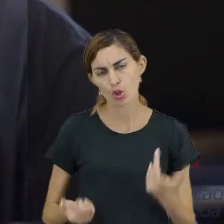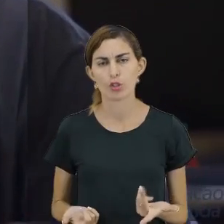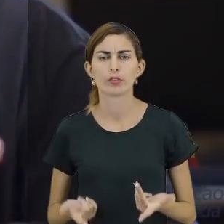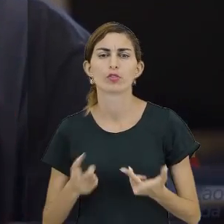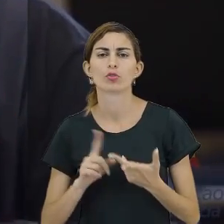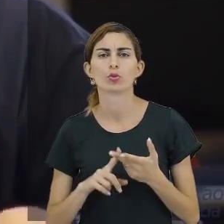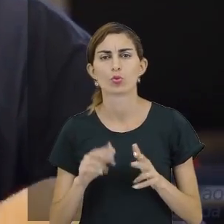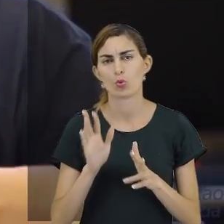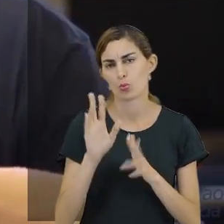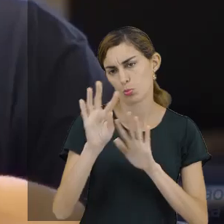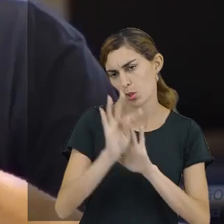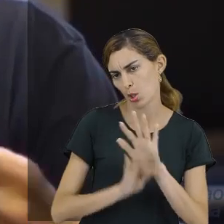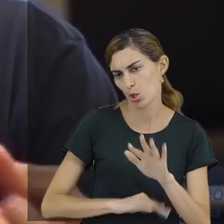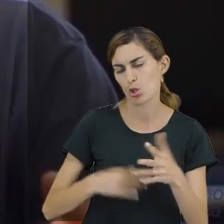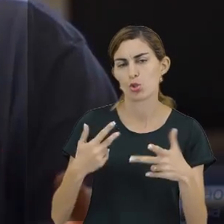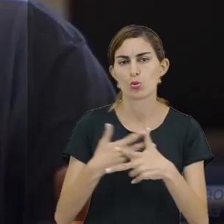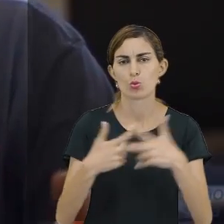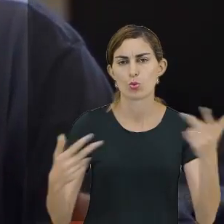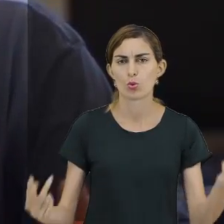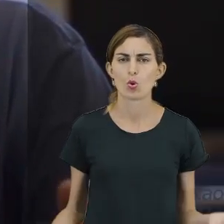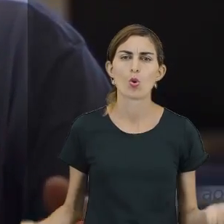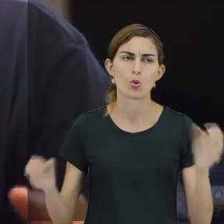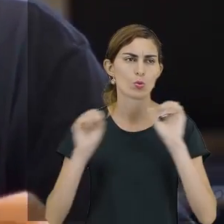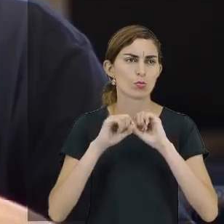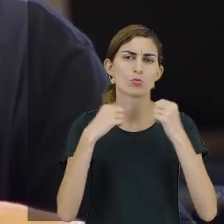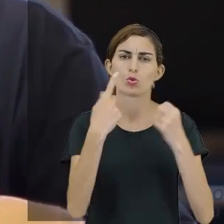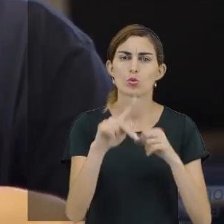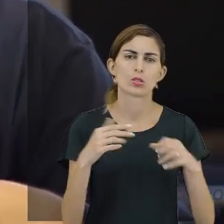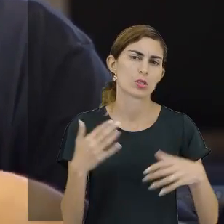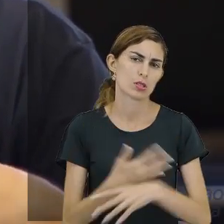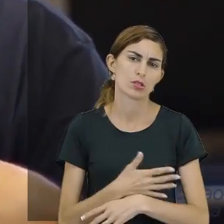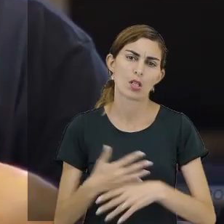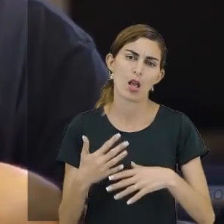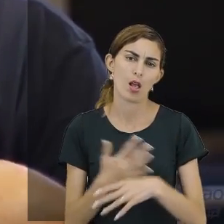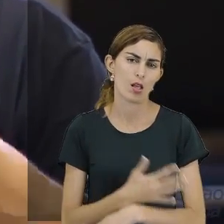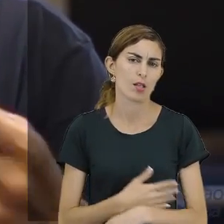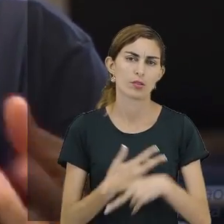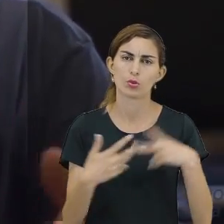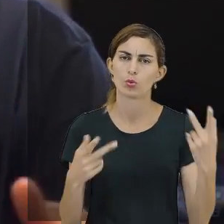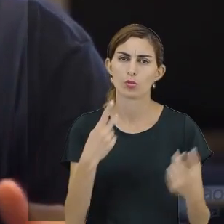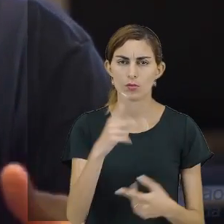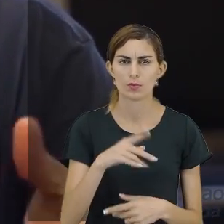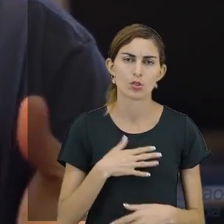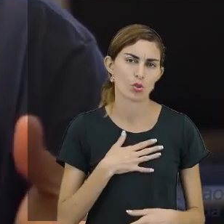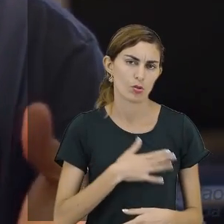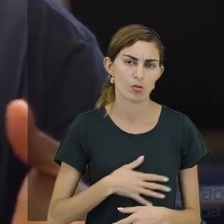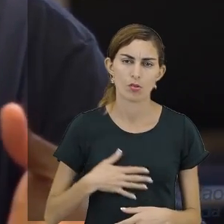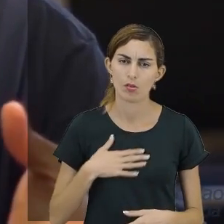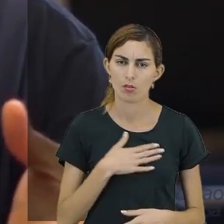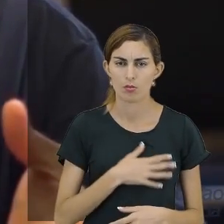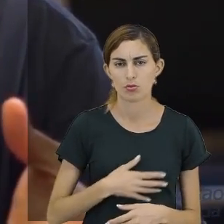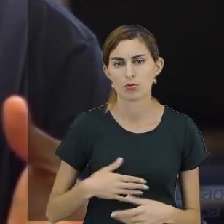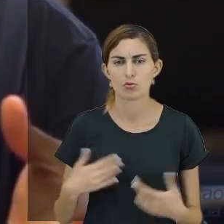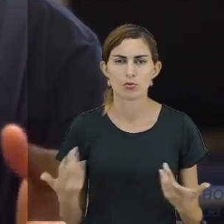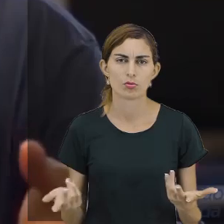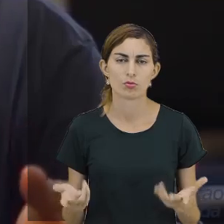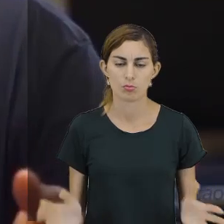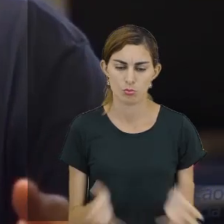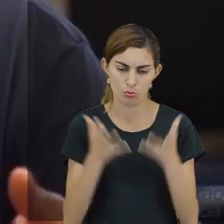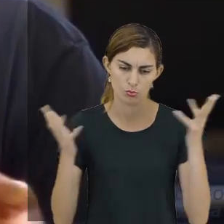use algum tipo de contexto, use algum evento na sua cidade, use alguma coisa que você gosta